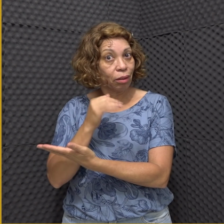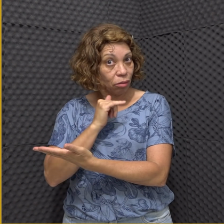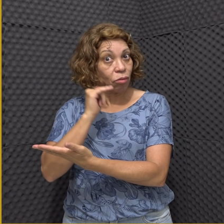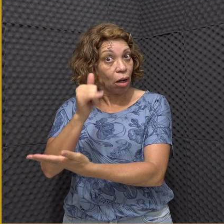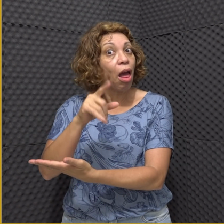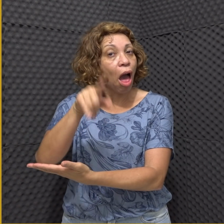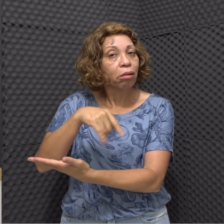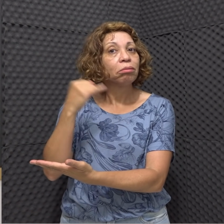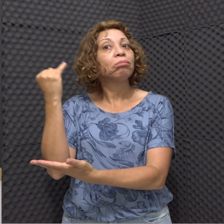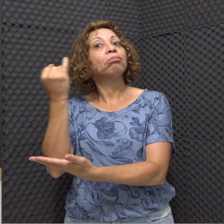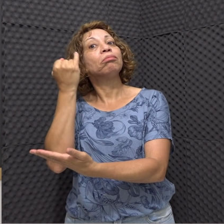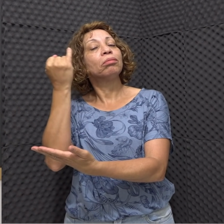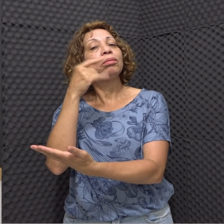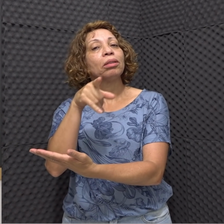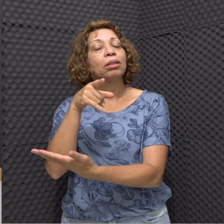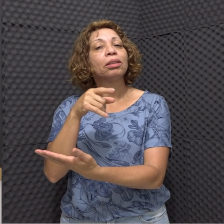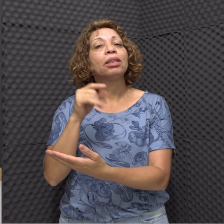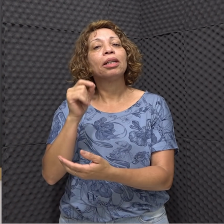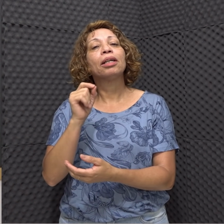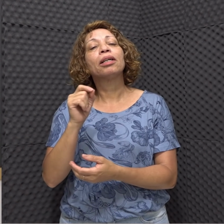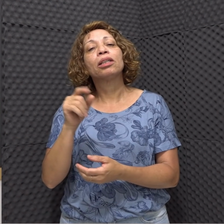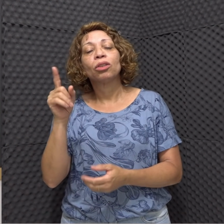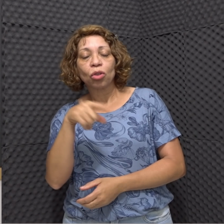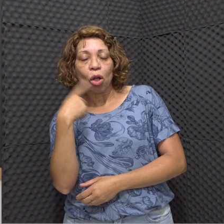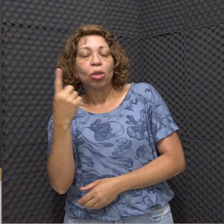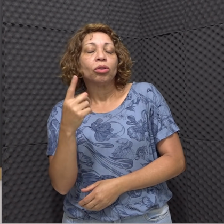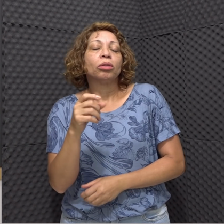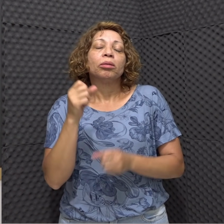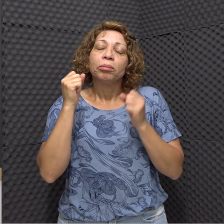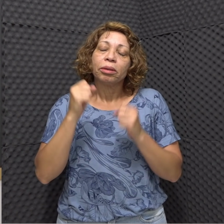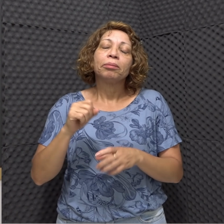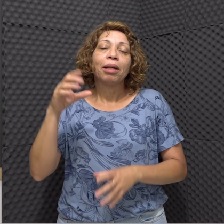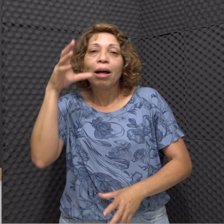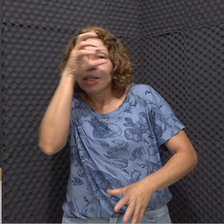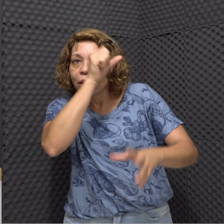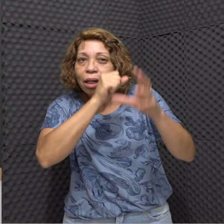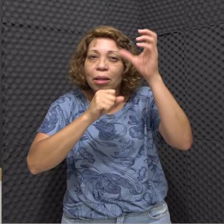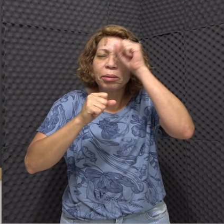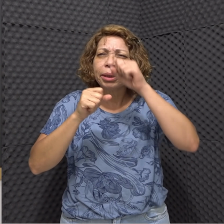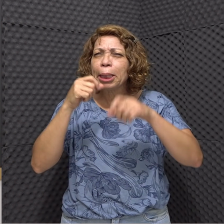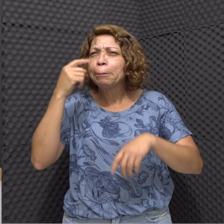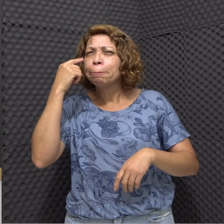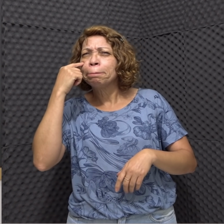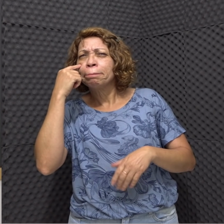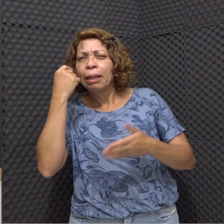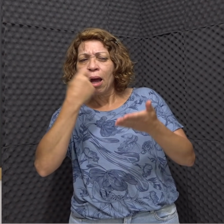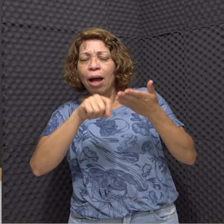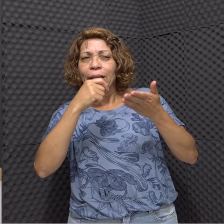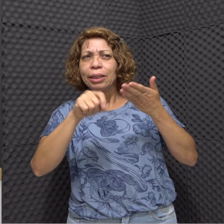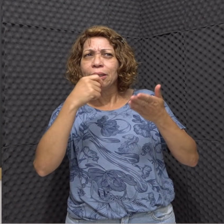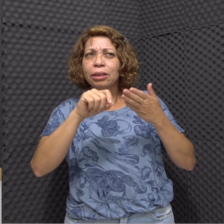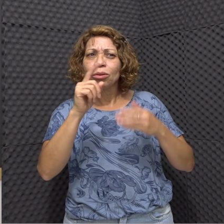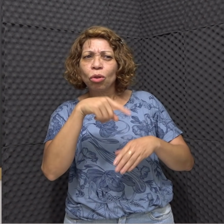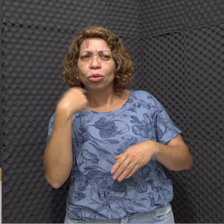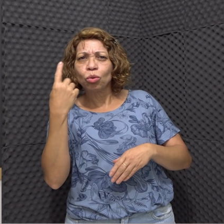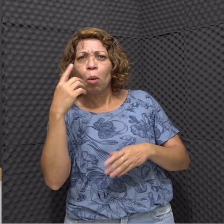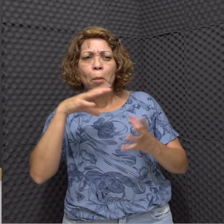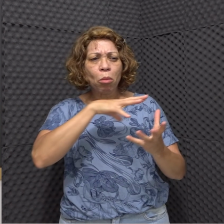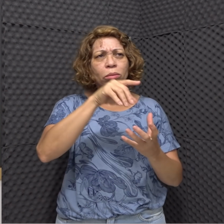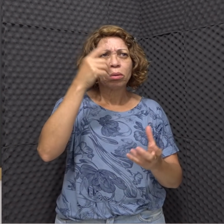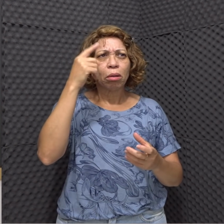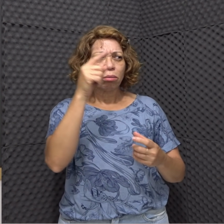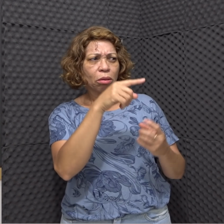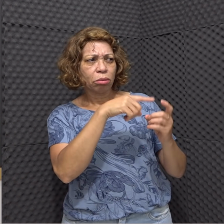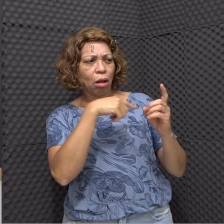Volta a tela para mim. Como eu lhe disse, a importância do estudo dos conjuntos é para que nós possamos aprender a analisar o nosso mundo